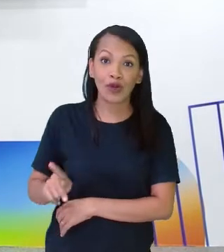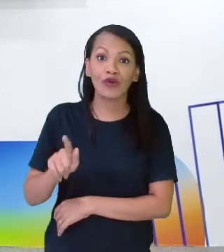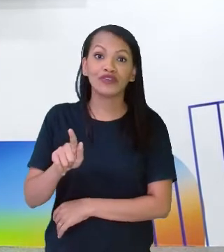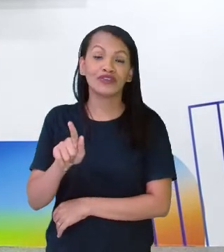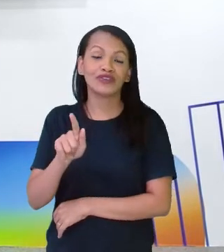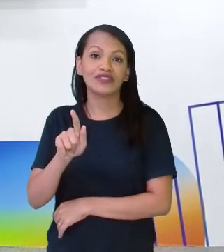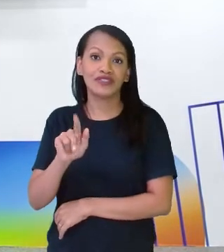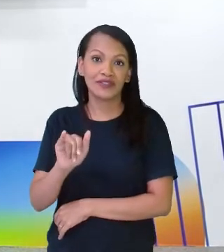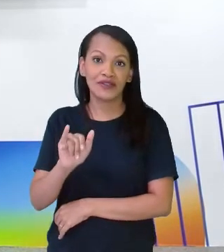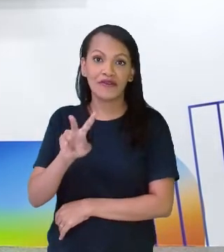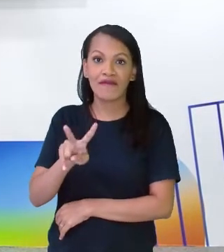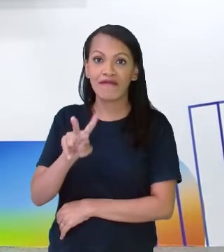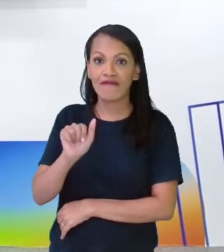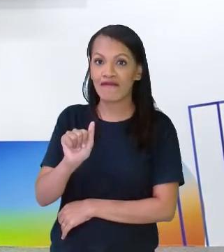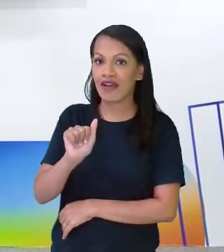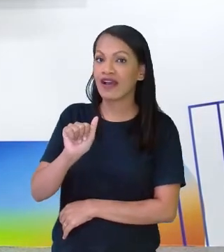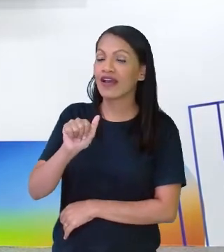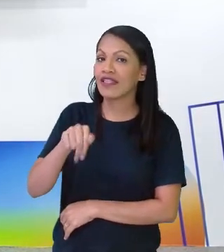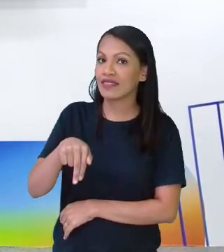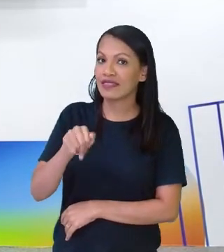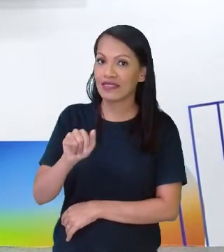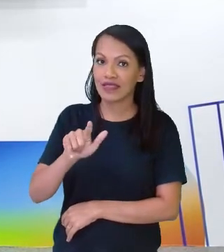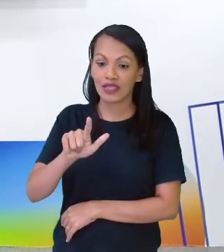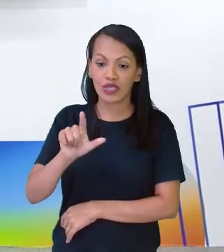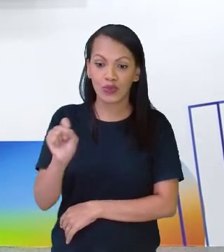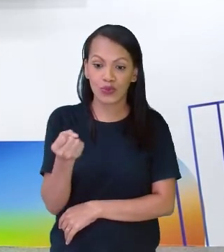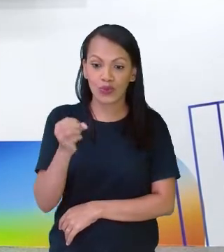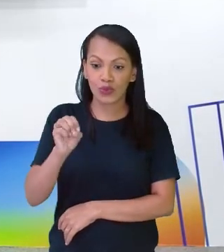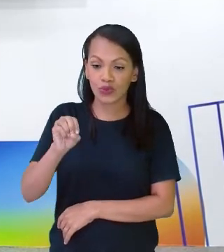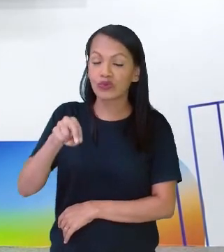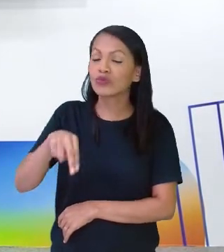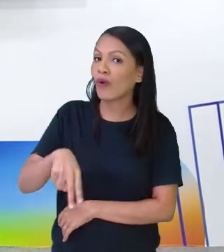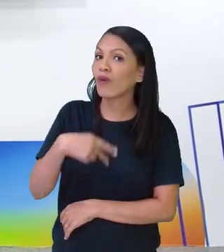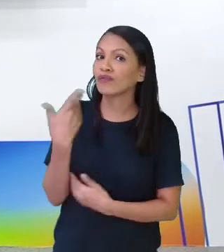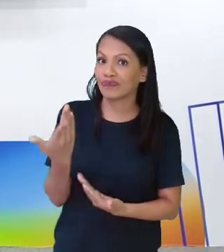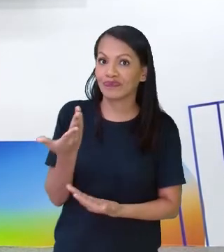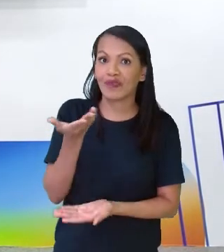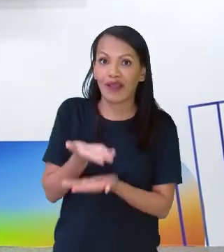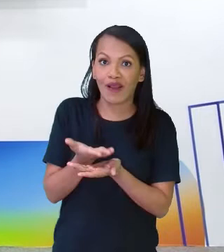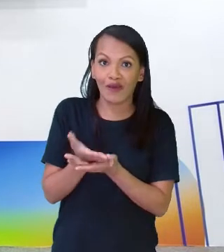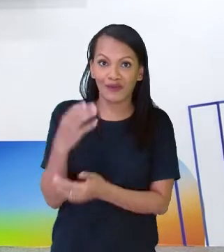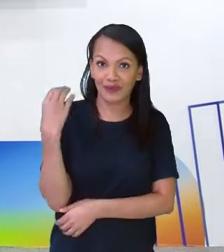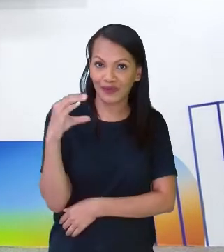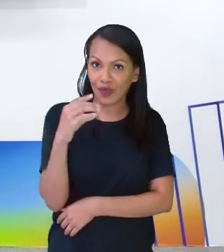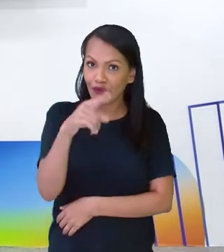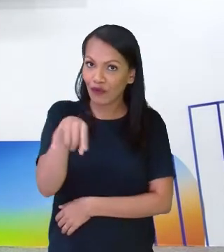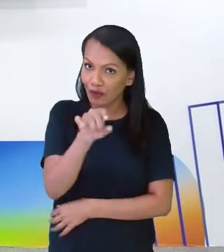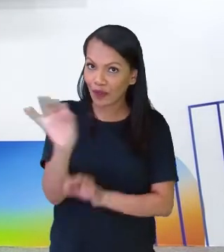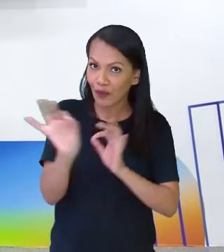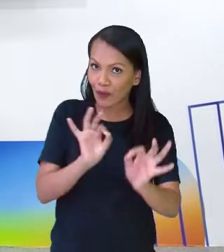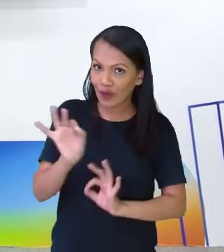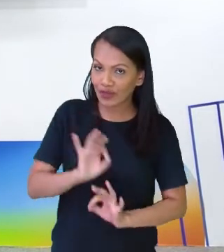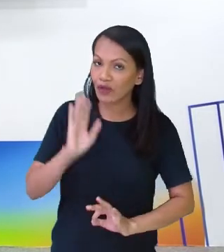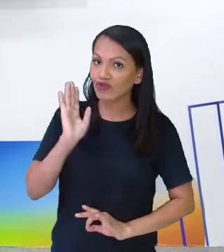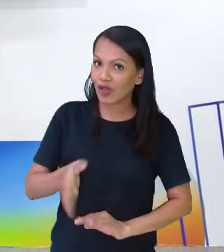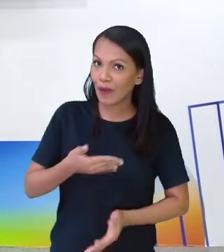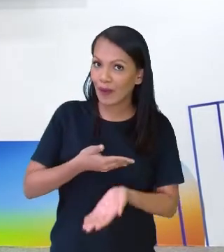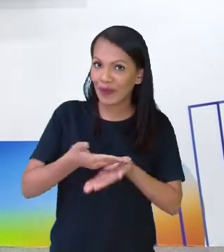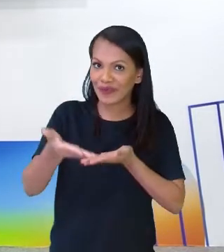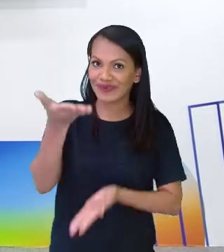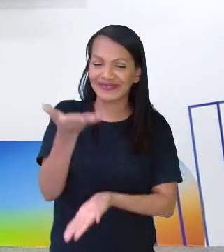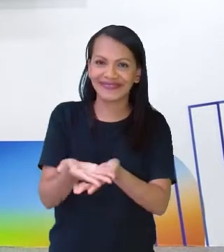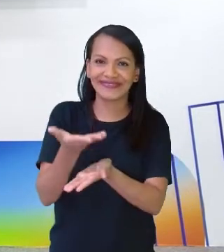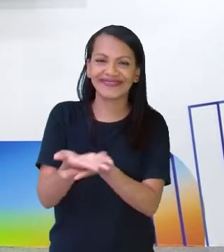Wilson Soares e nós estamos aqui para mais uma aula de ciências. Vocês estão prontos? Estão prontas? Nós